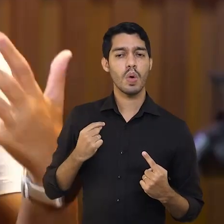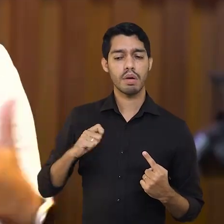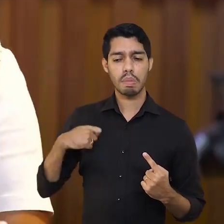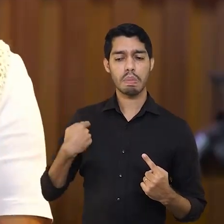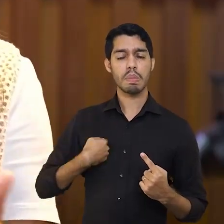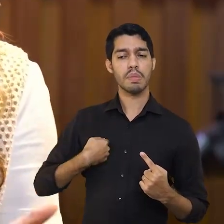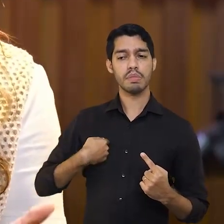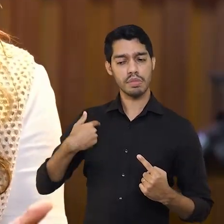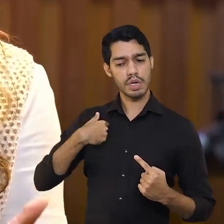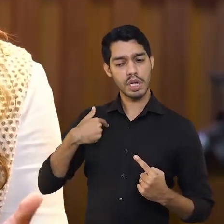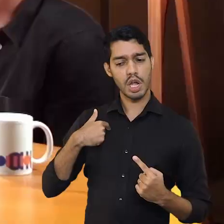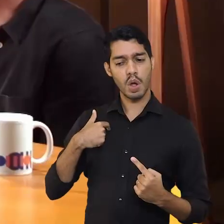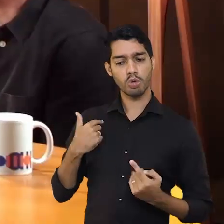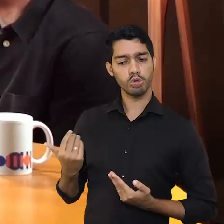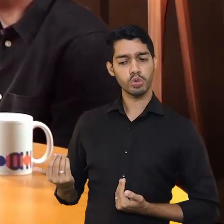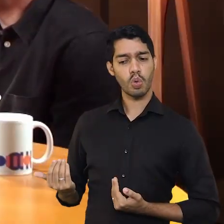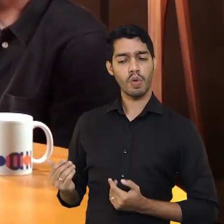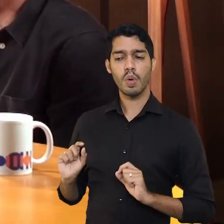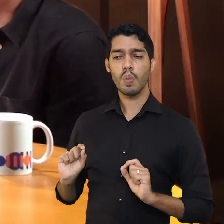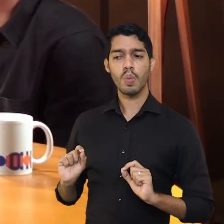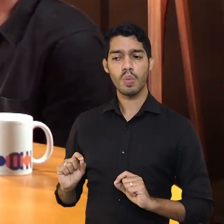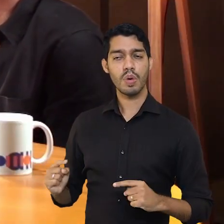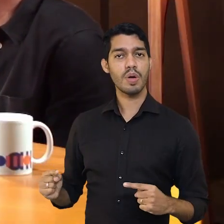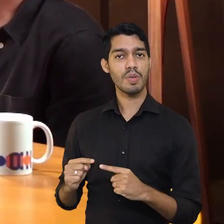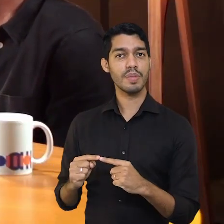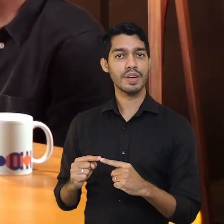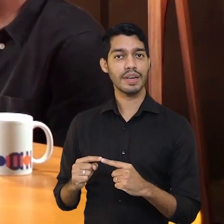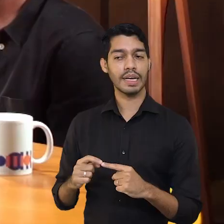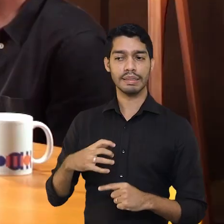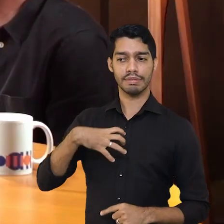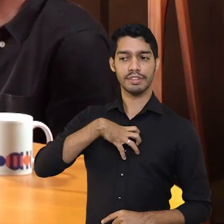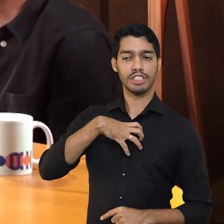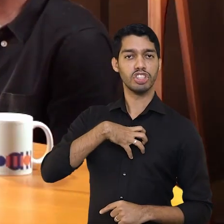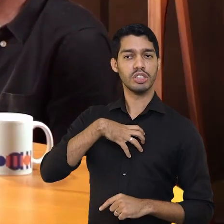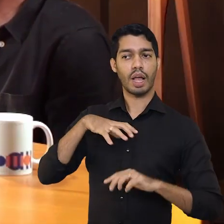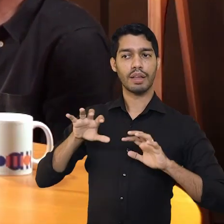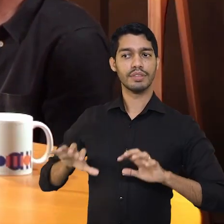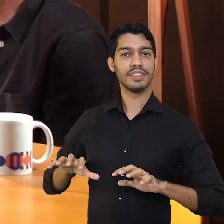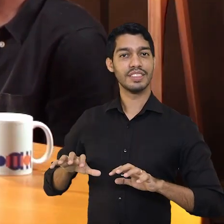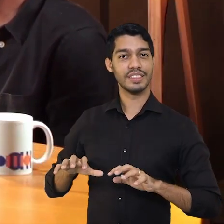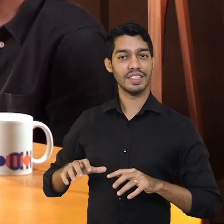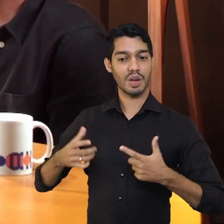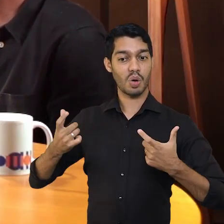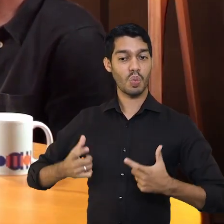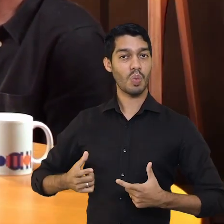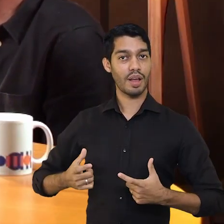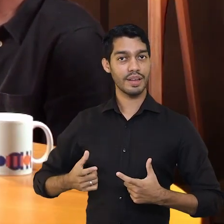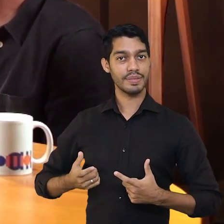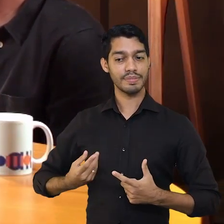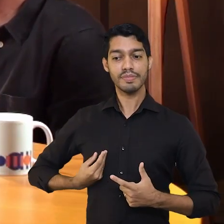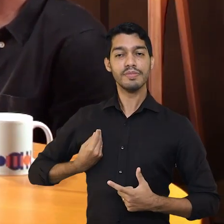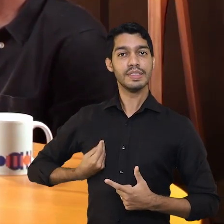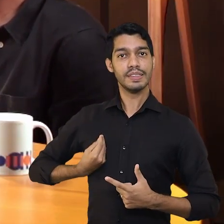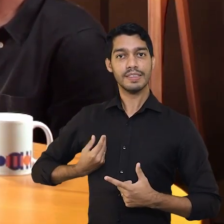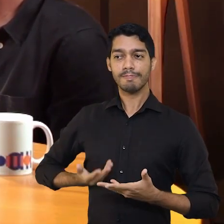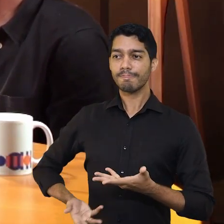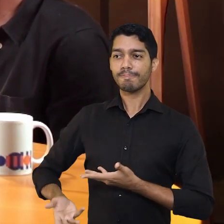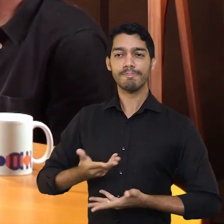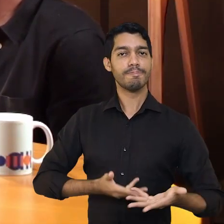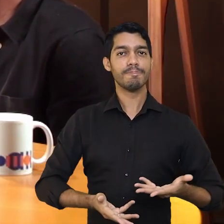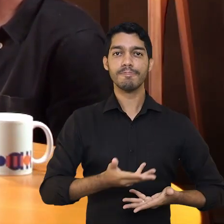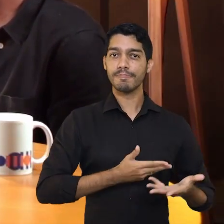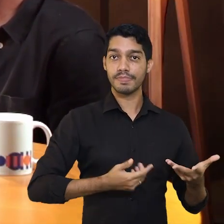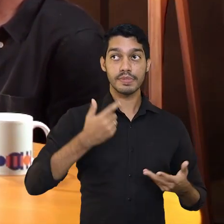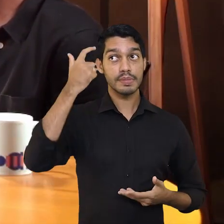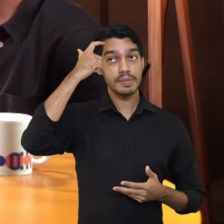sobre, primeiro, quem eles são, então a relação deles com a identidade deles, o que é ser adolescente, o que é sentir o que eu